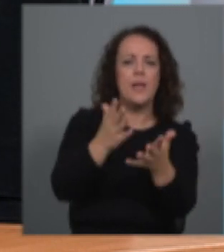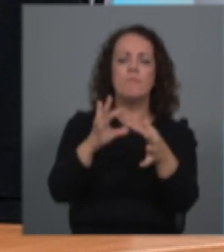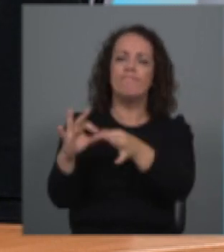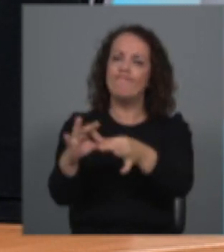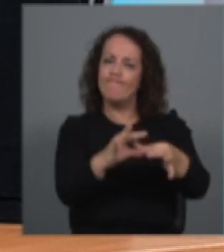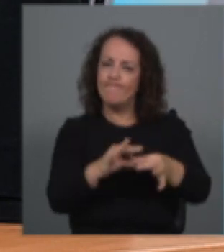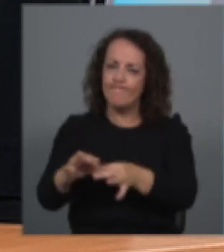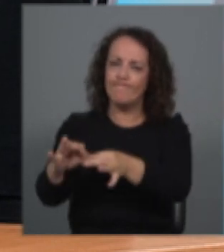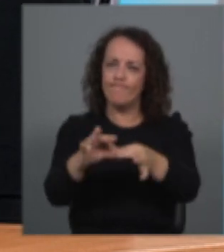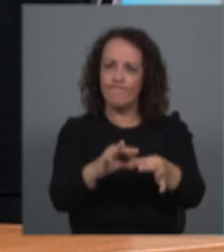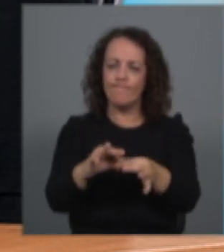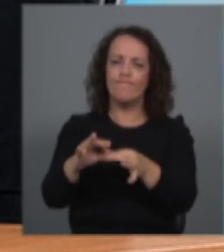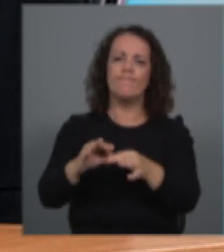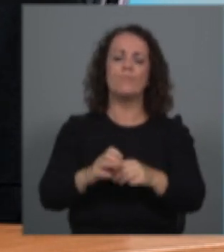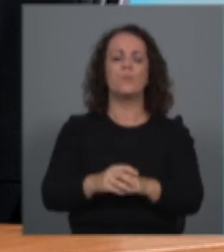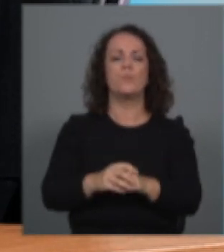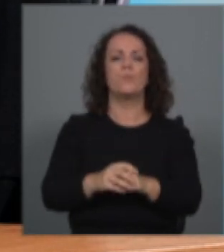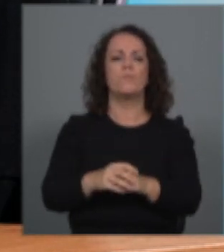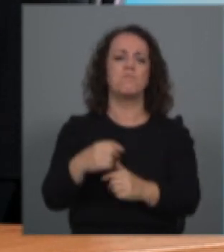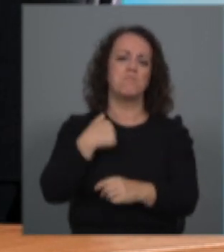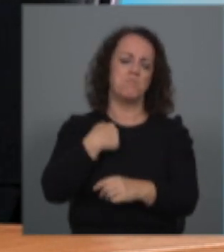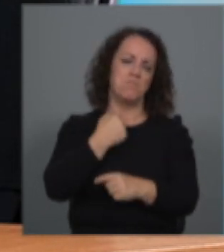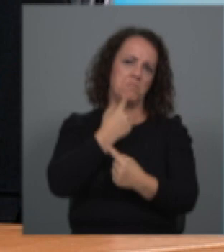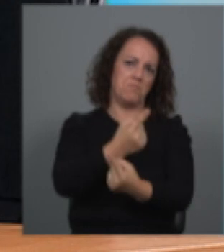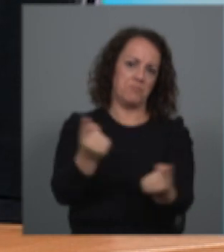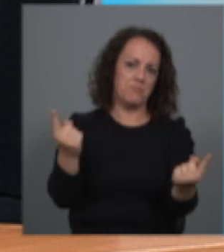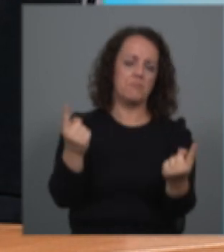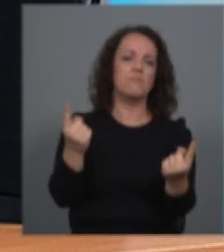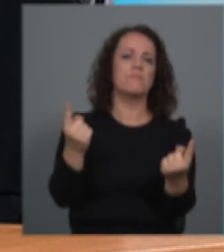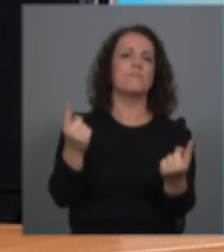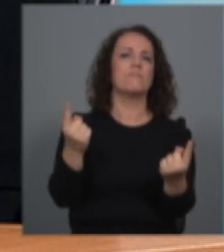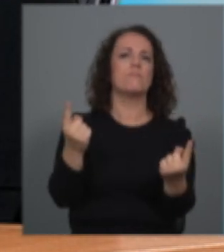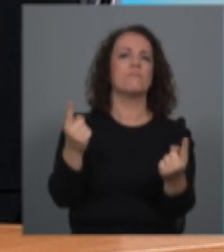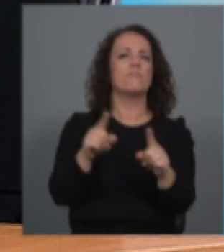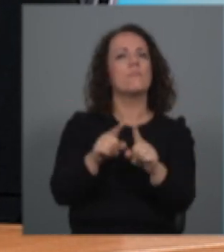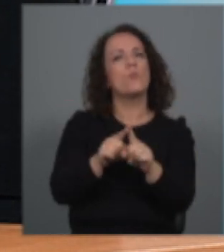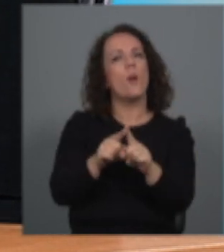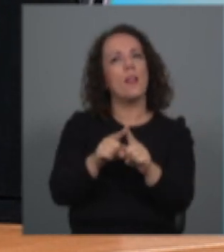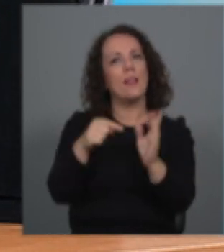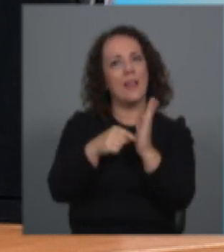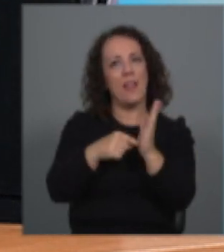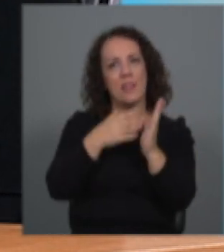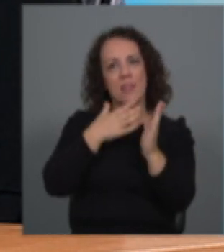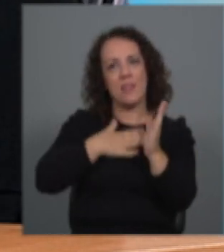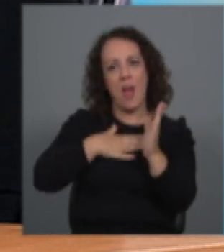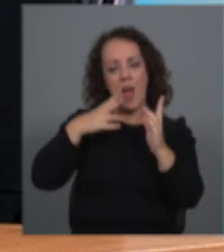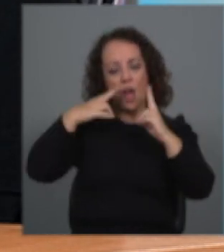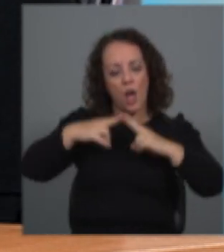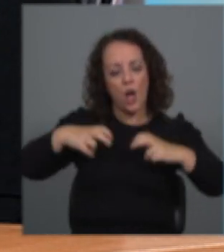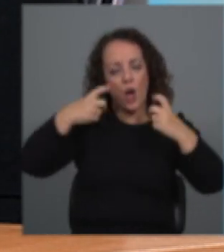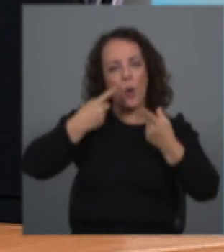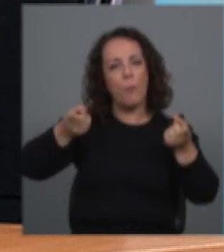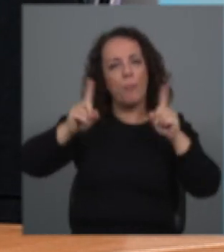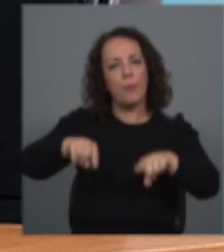fraternidade. Eu diria que ali dentro nós podemos recuperar um itinerário também para a